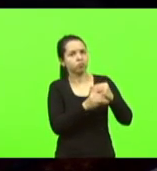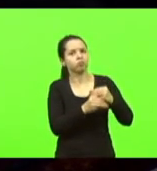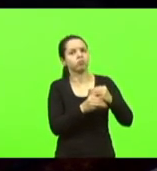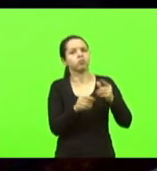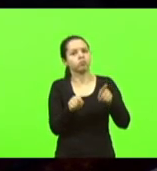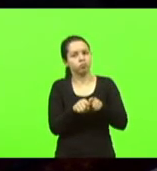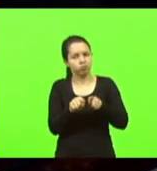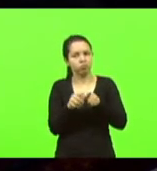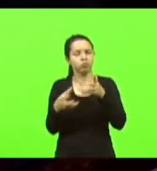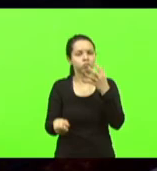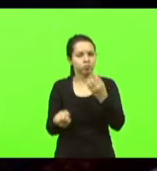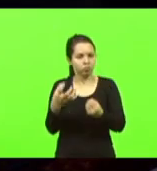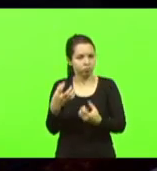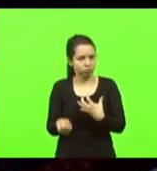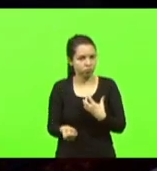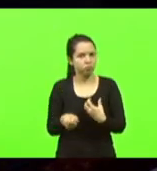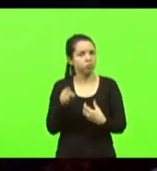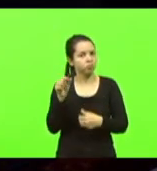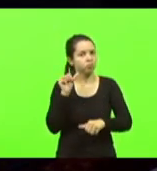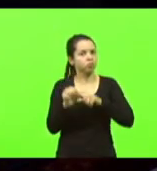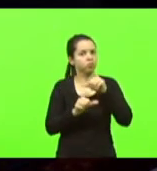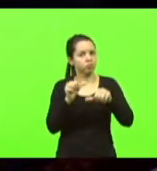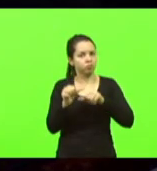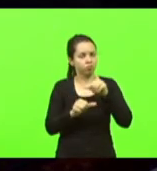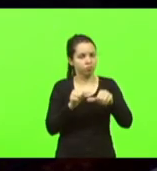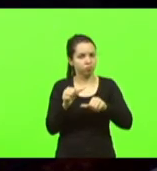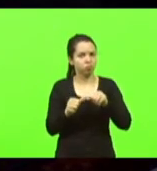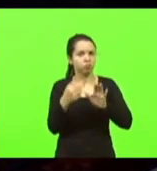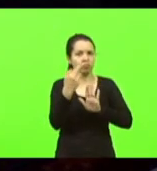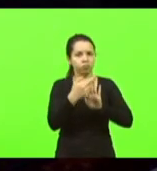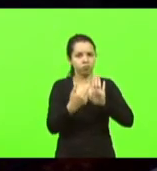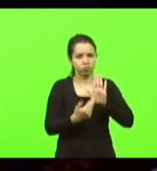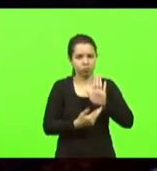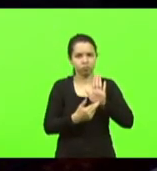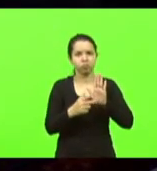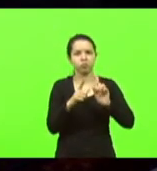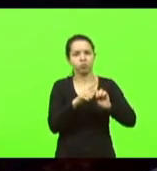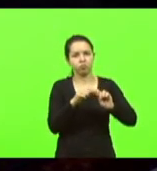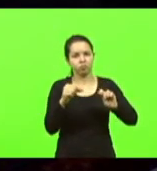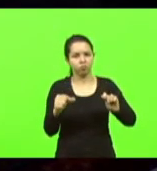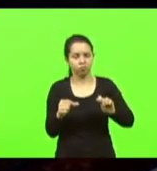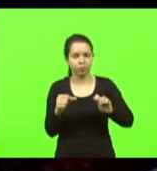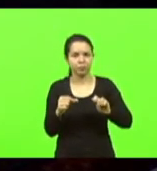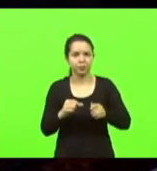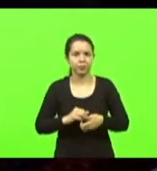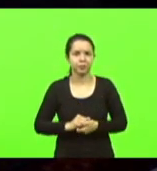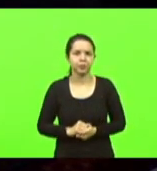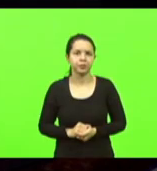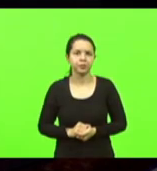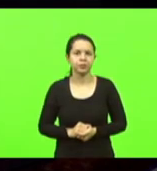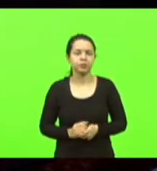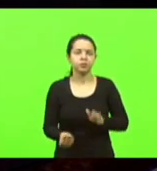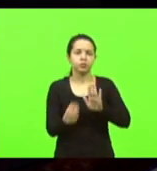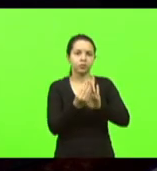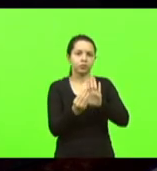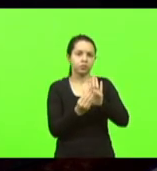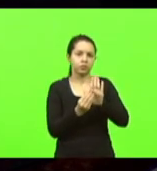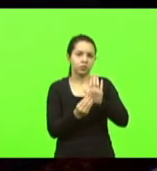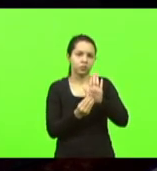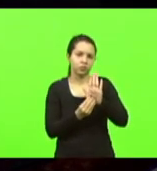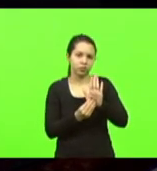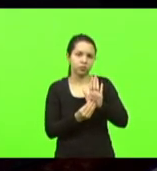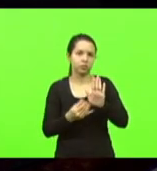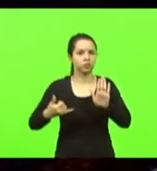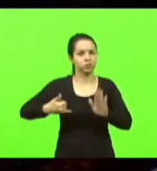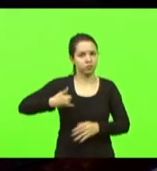através da sua emenda à redação dos artigos que especificam a condições de